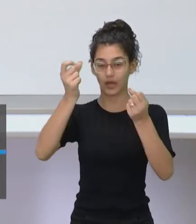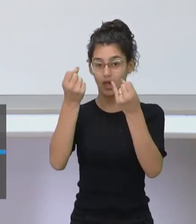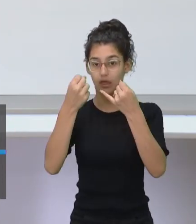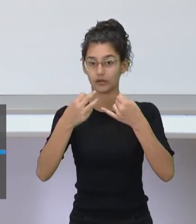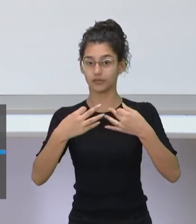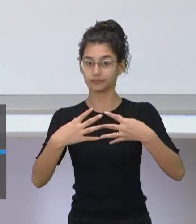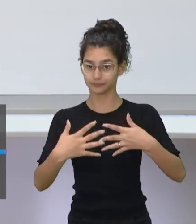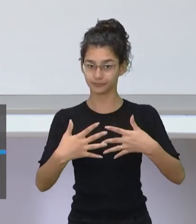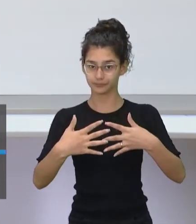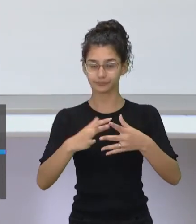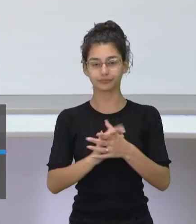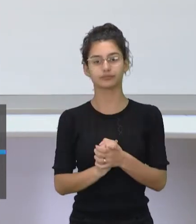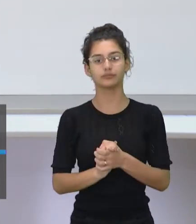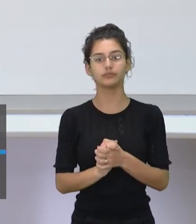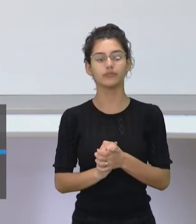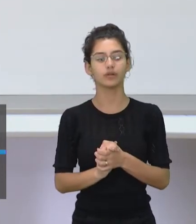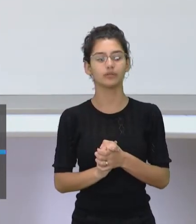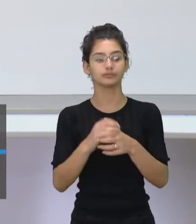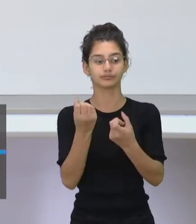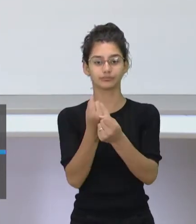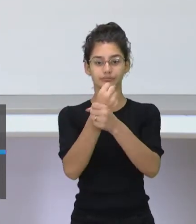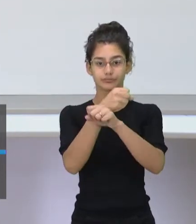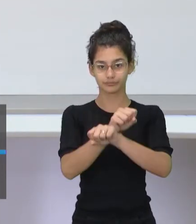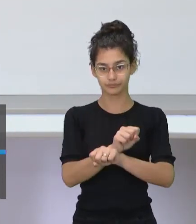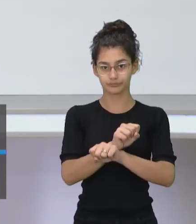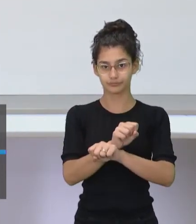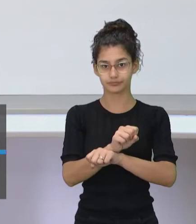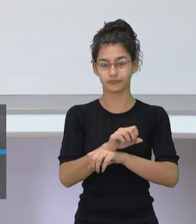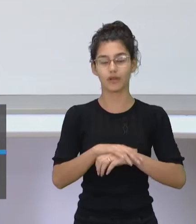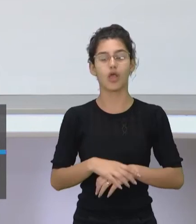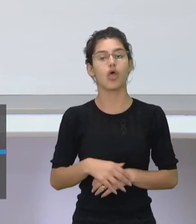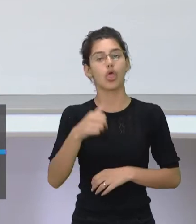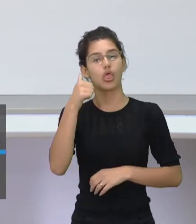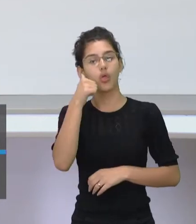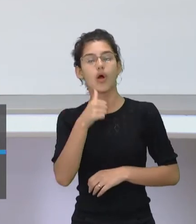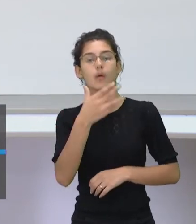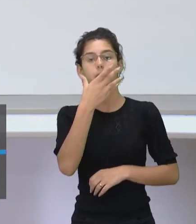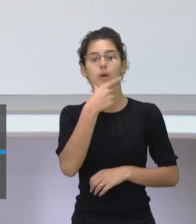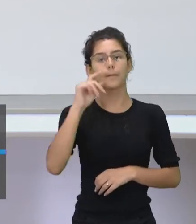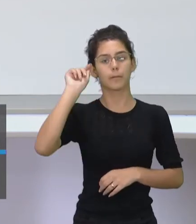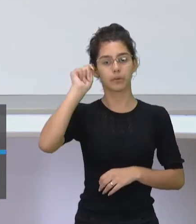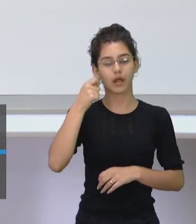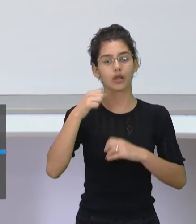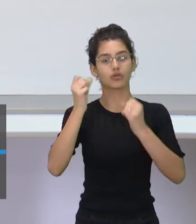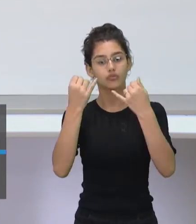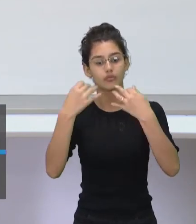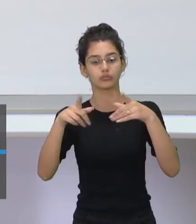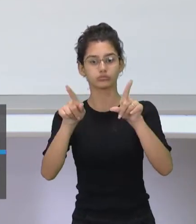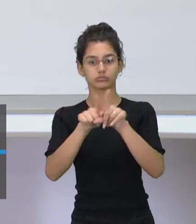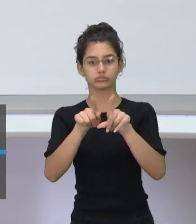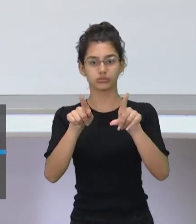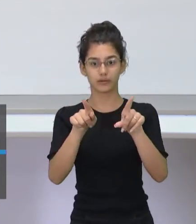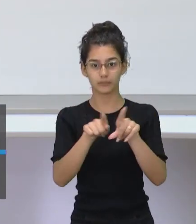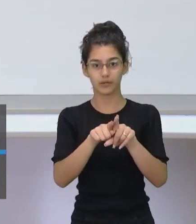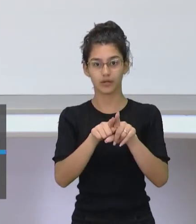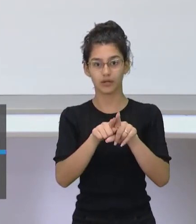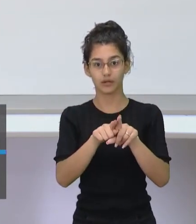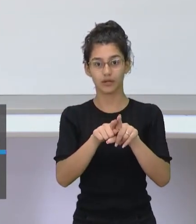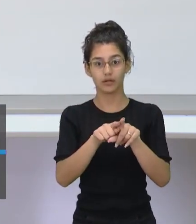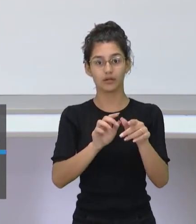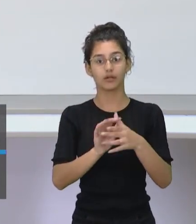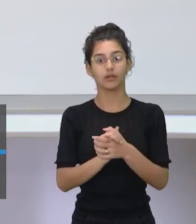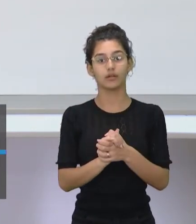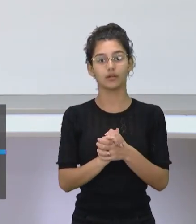a escravidão, né, do homem e da mulher negra, justificou o extermínio e o genocídio